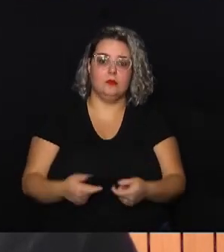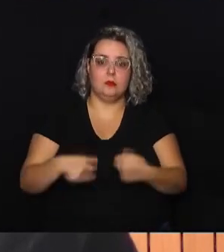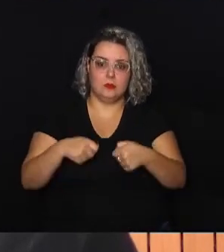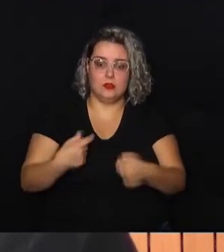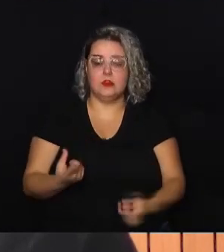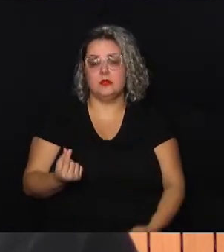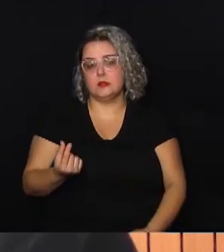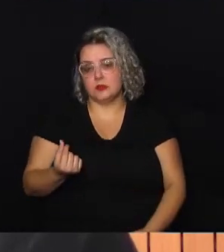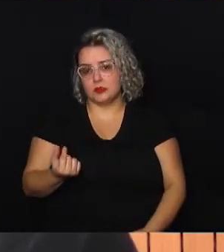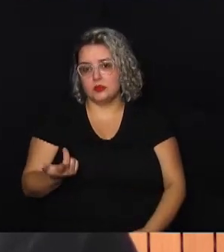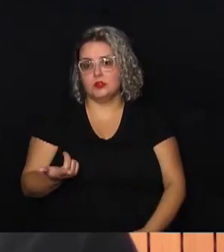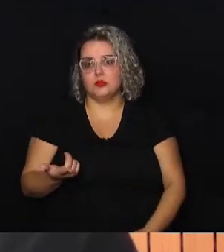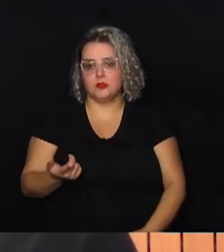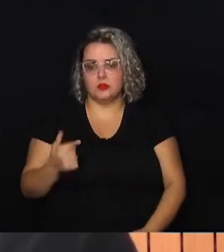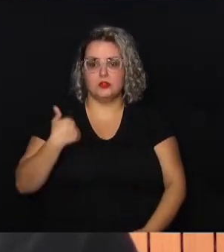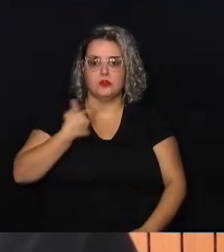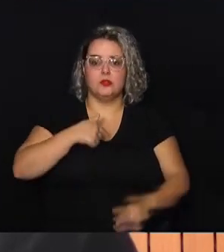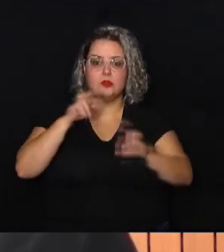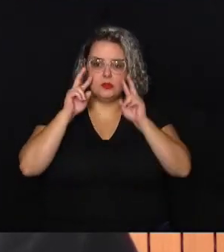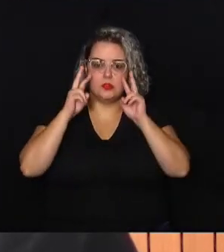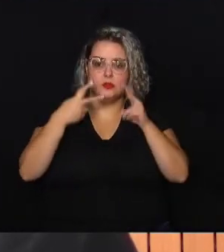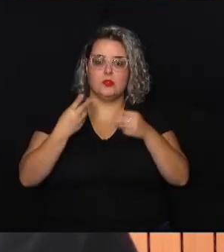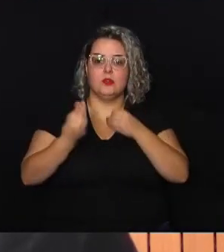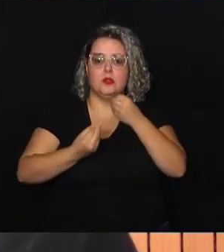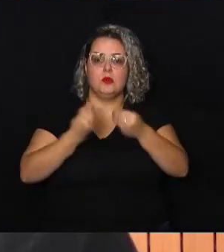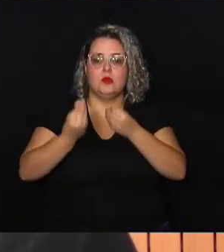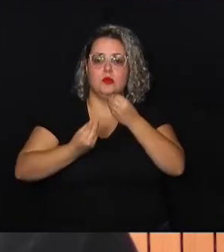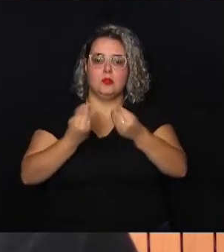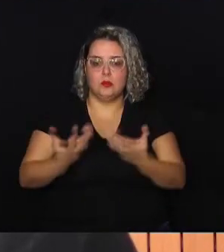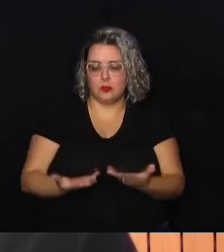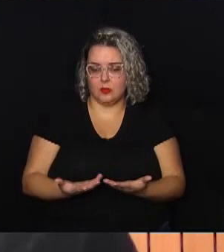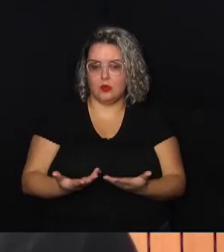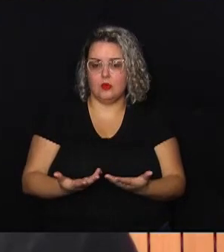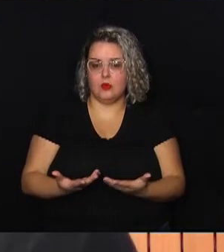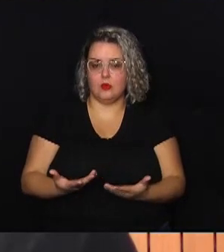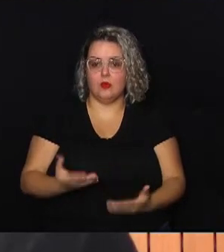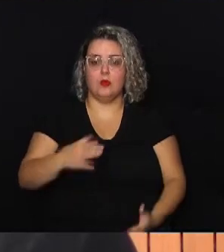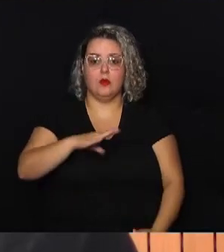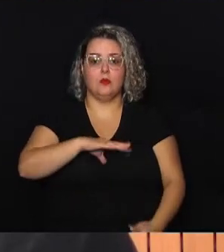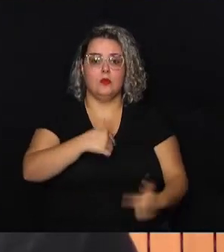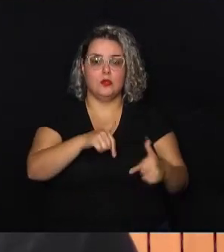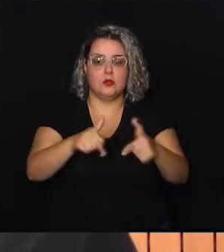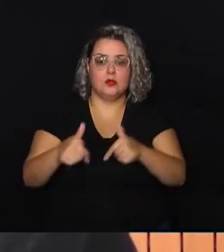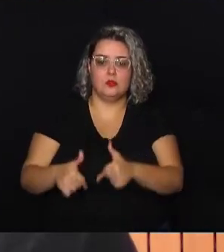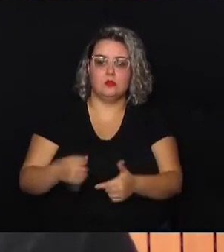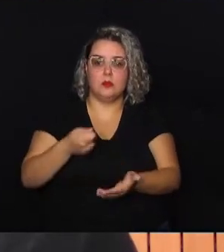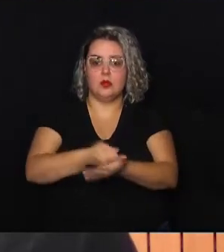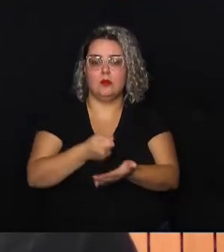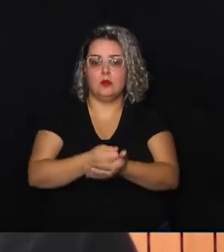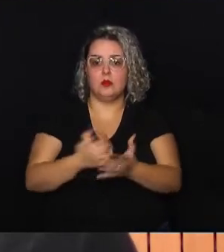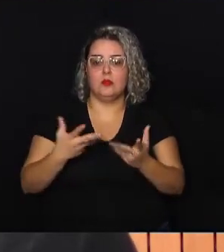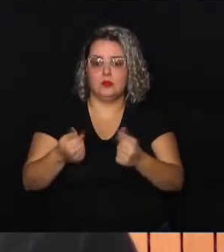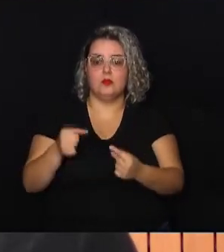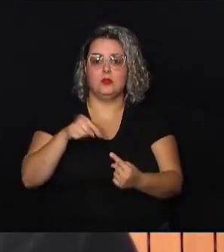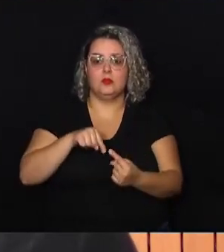e aí nós vamos olhar um pouco como é que o município trabalhou para cumprir todos esses